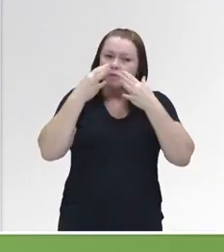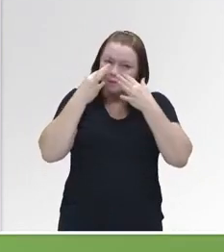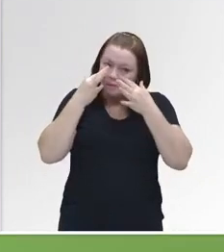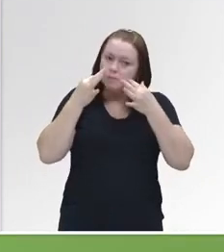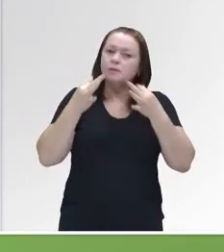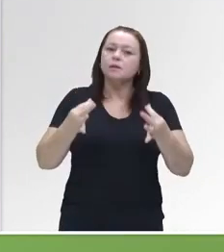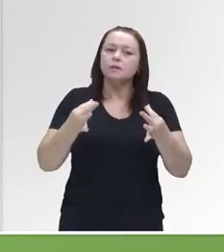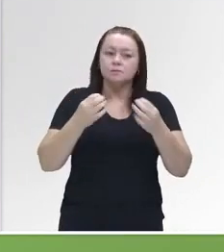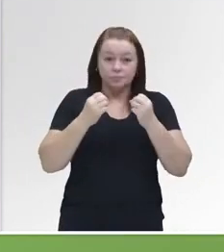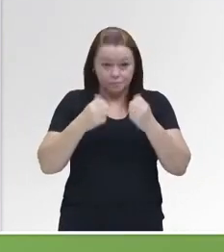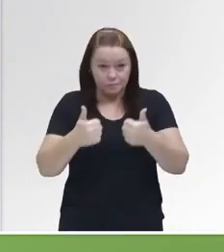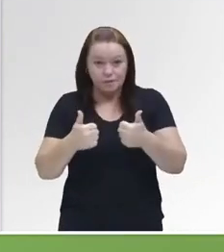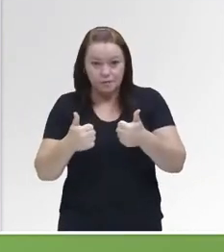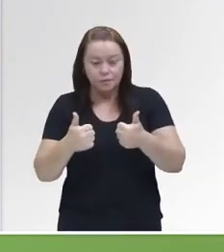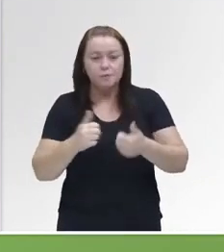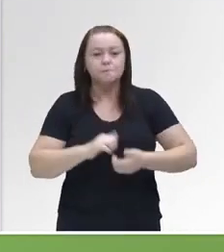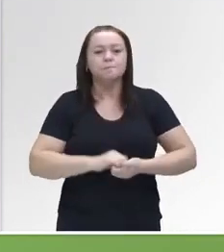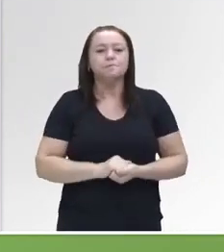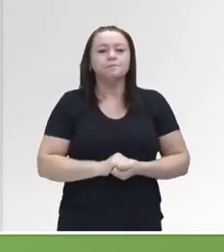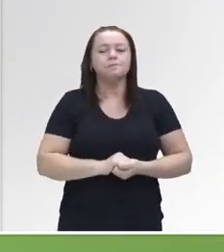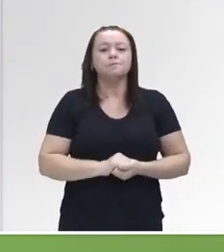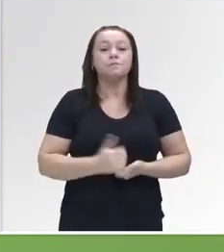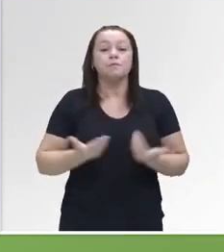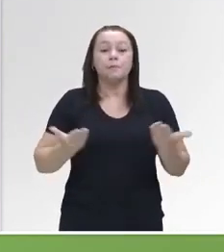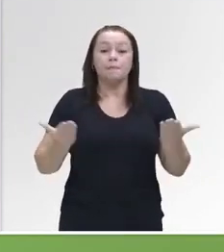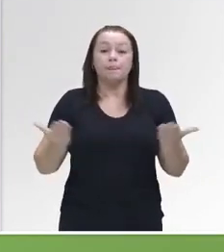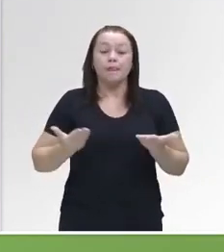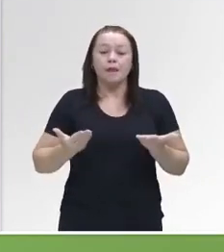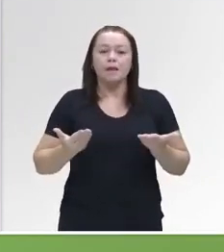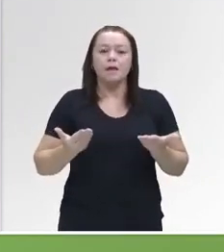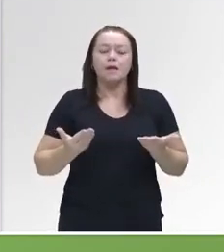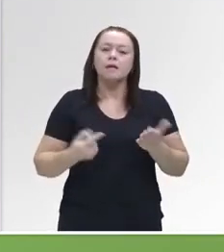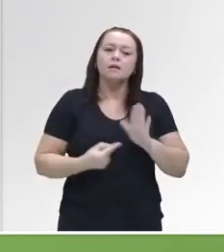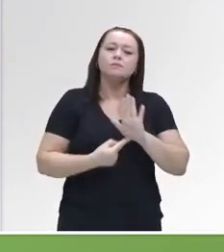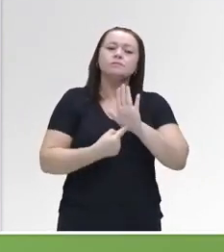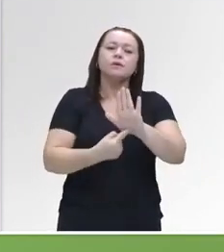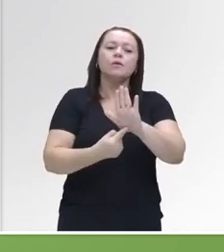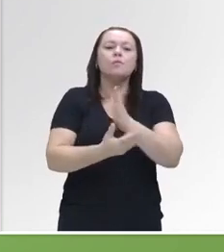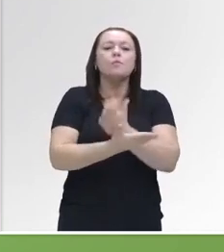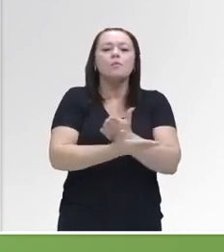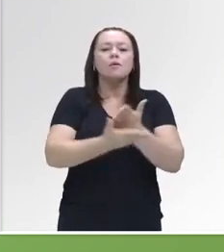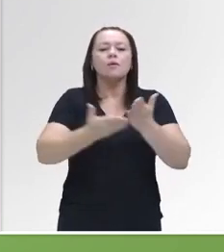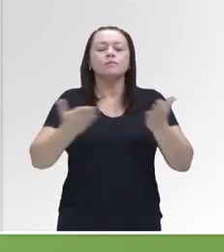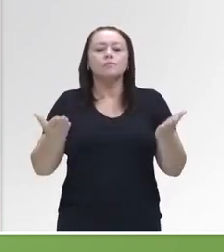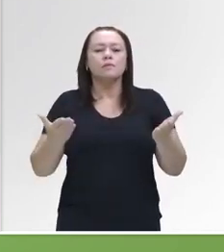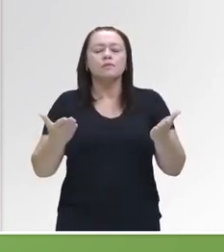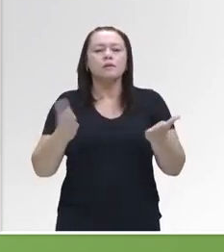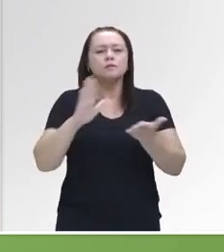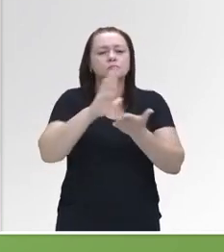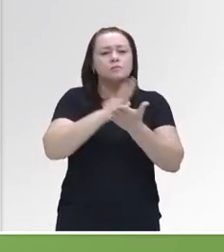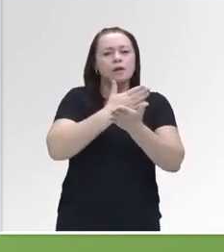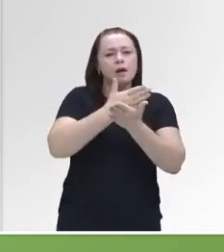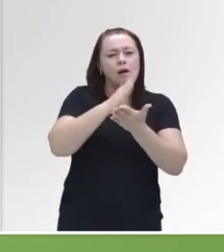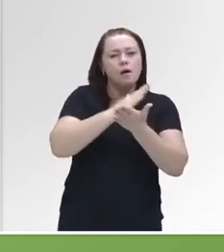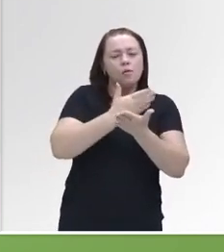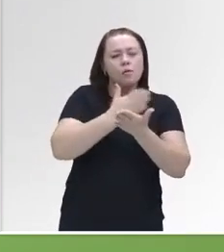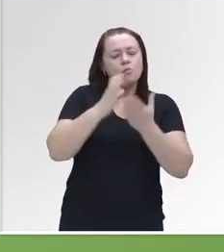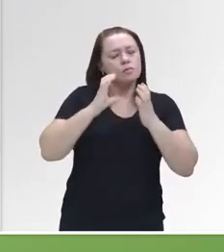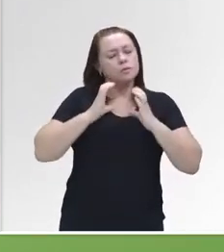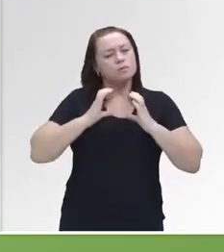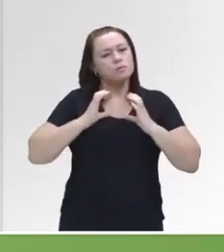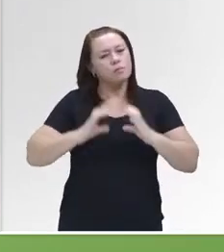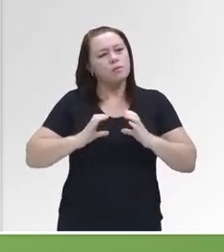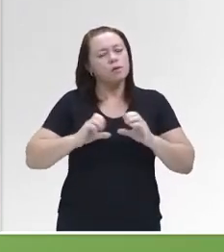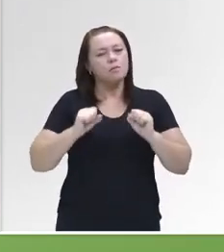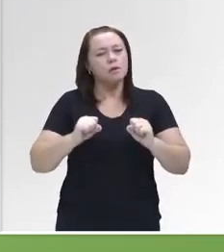bom, crianças? E aqui eu trago para vocês algumas atitudes que podem nos auxiliar